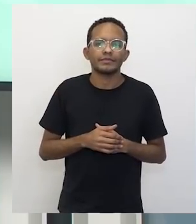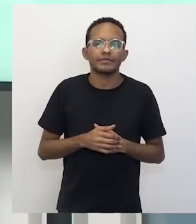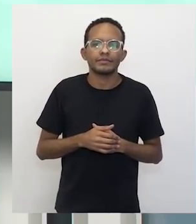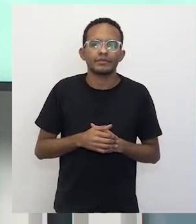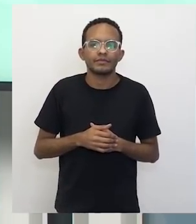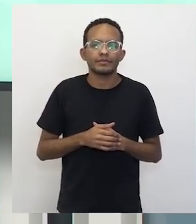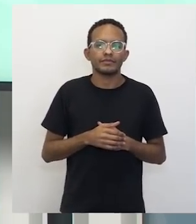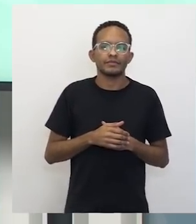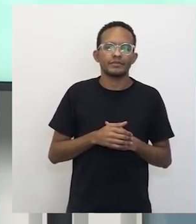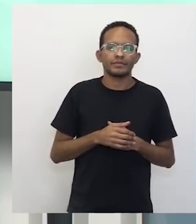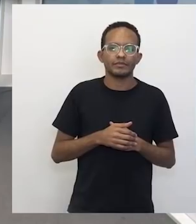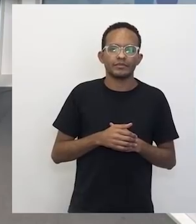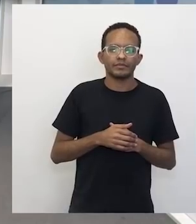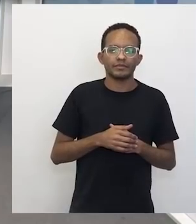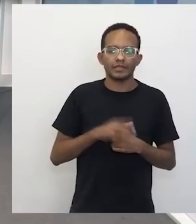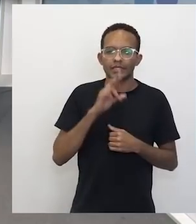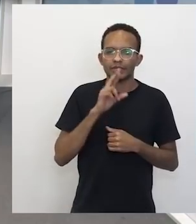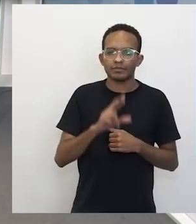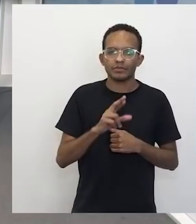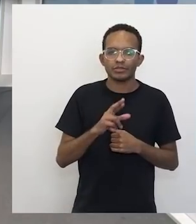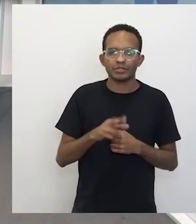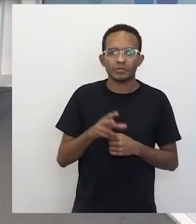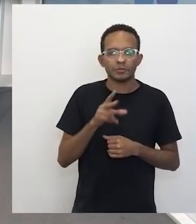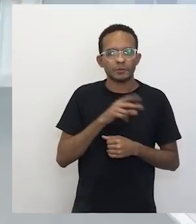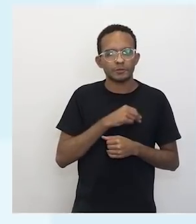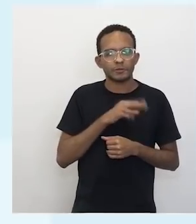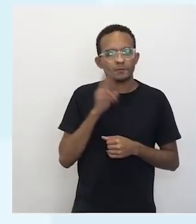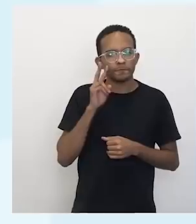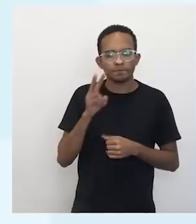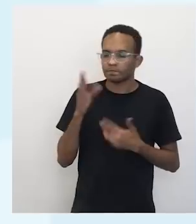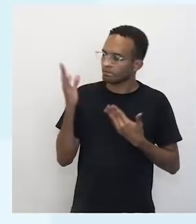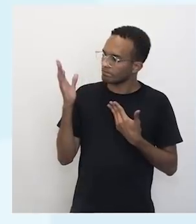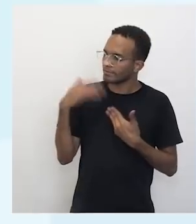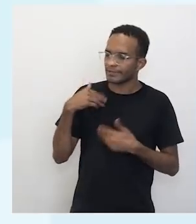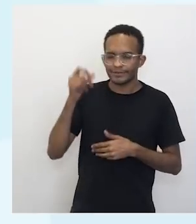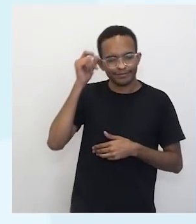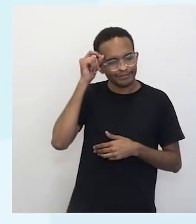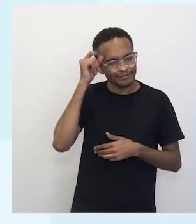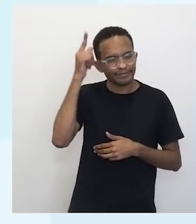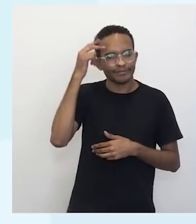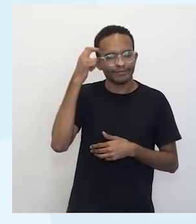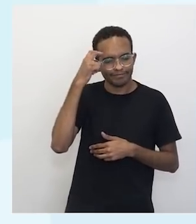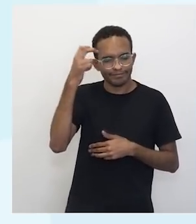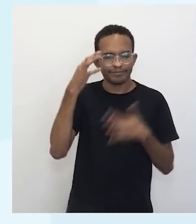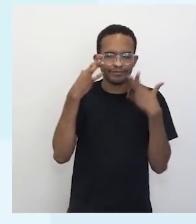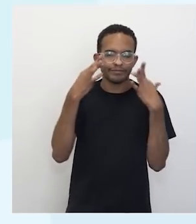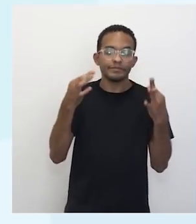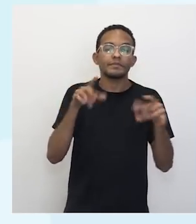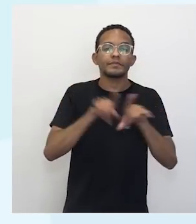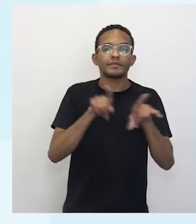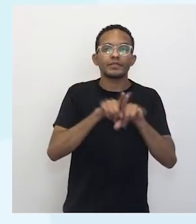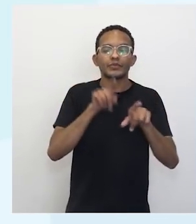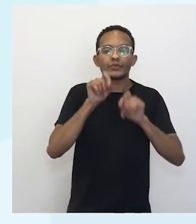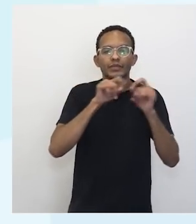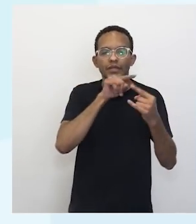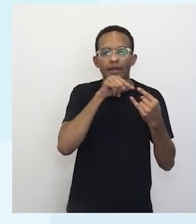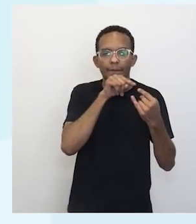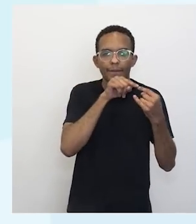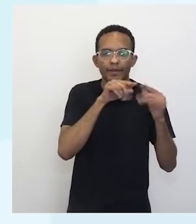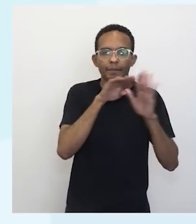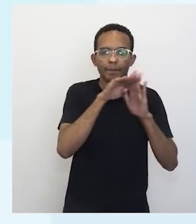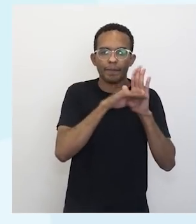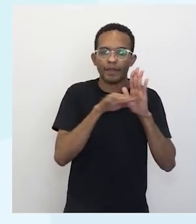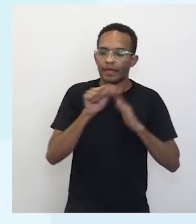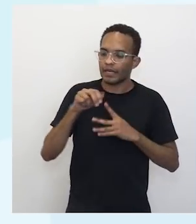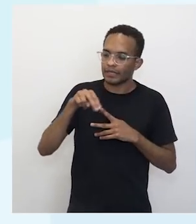Você então, já pôs uma resposta aí, né? Olha só. Eu já estou esperta. Aqui, de acordo com a ANP,